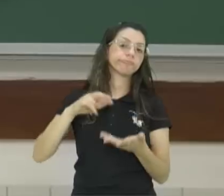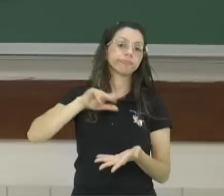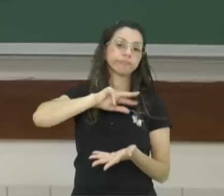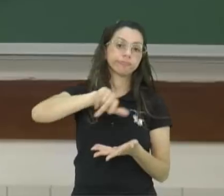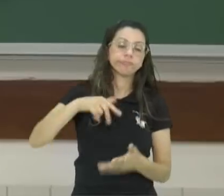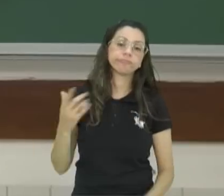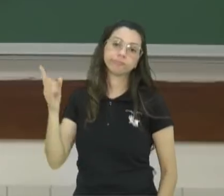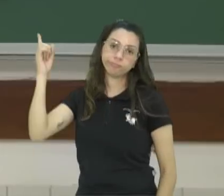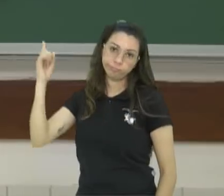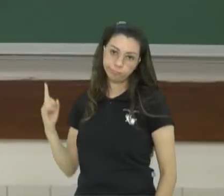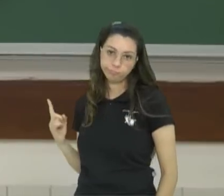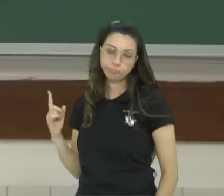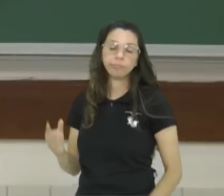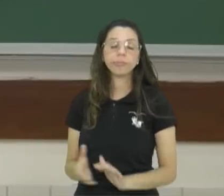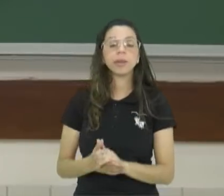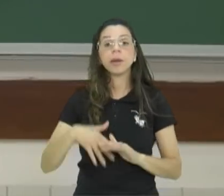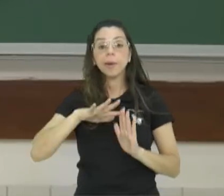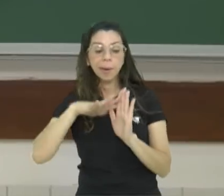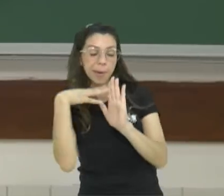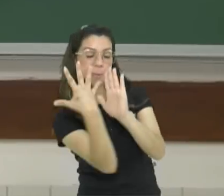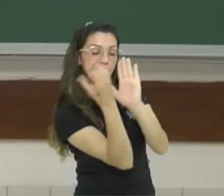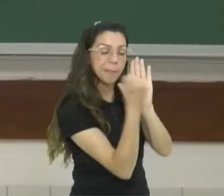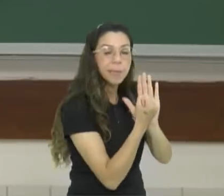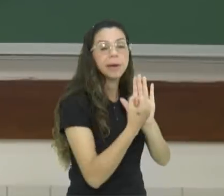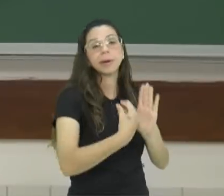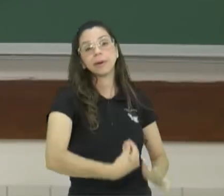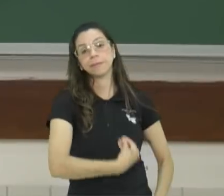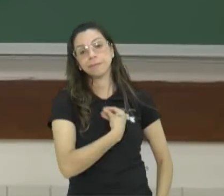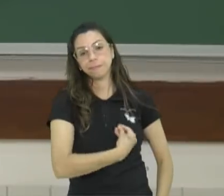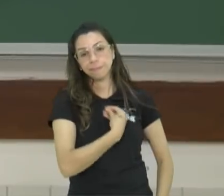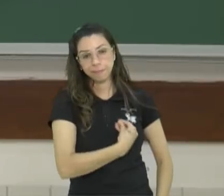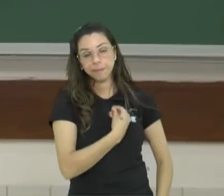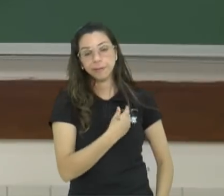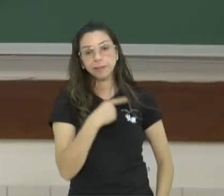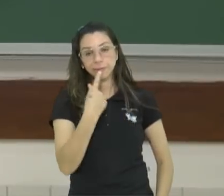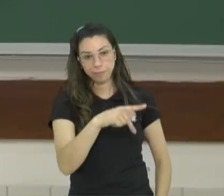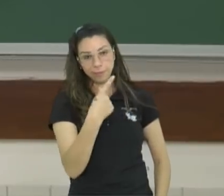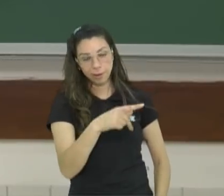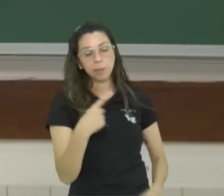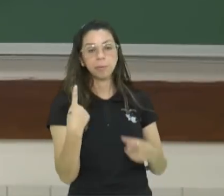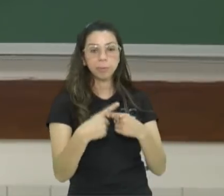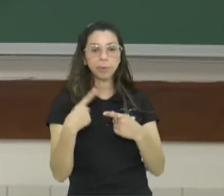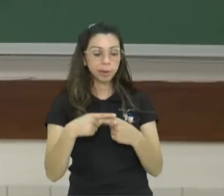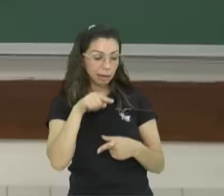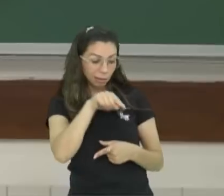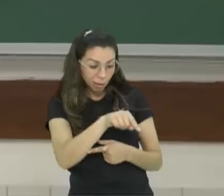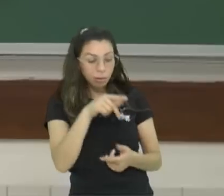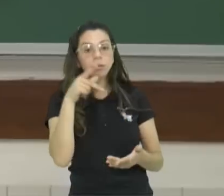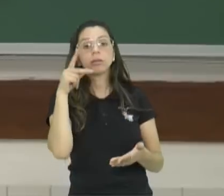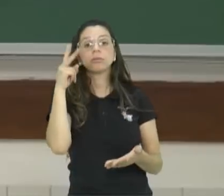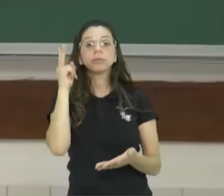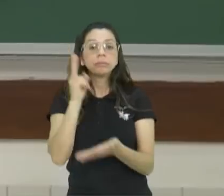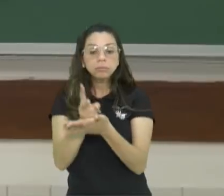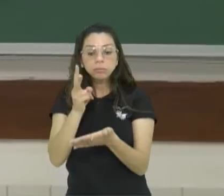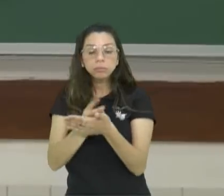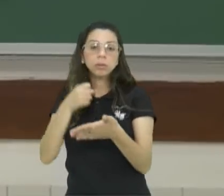diferencial dele. Isso marcou muito na história, porque ele sempre lutou pela